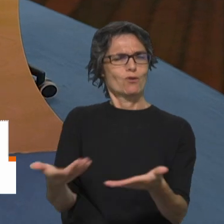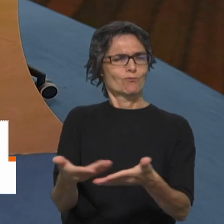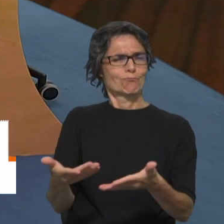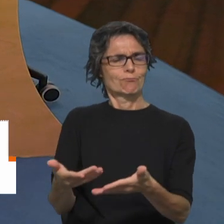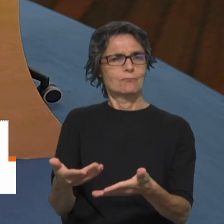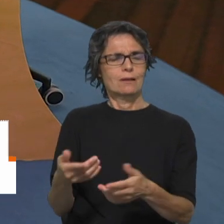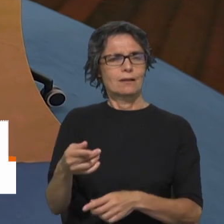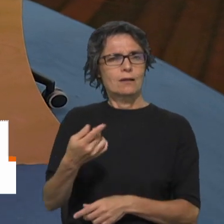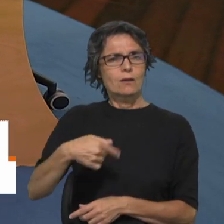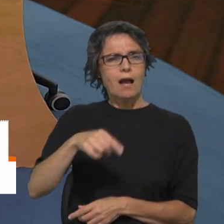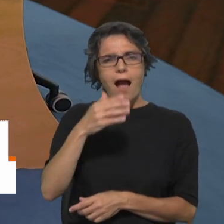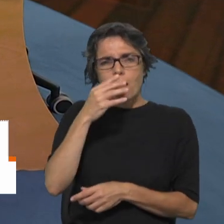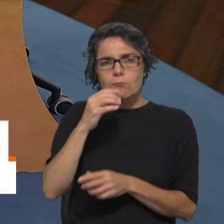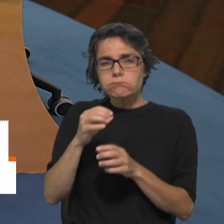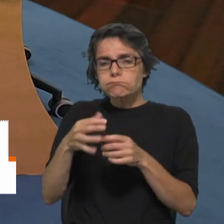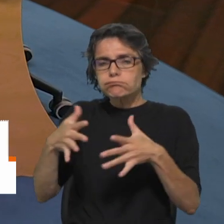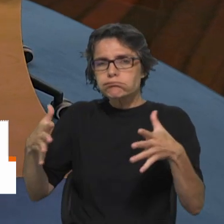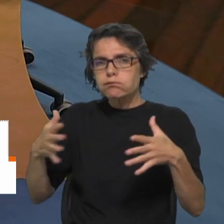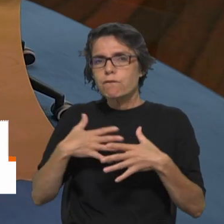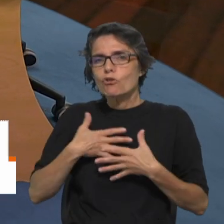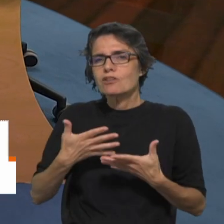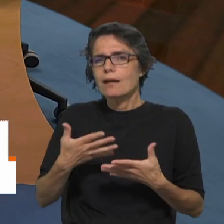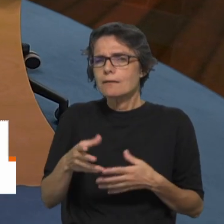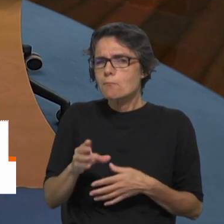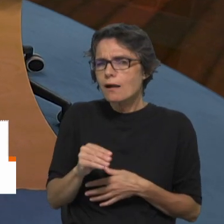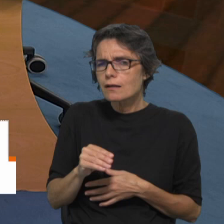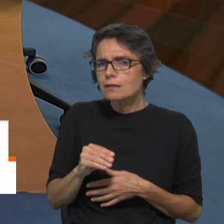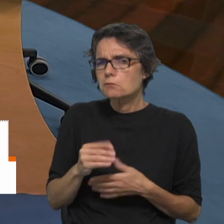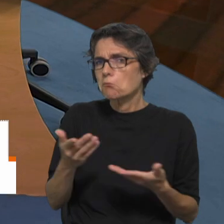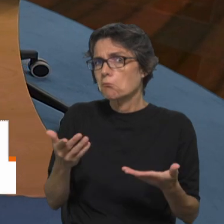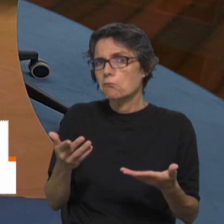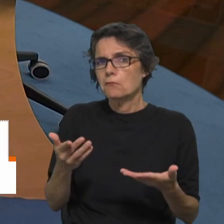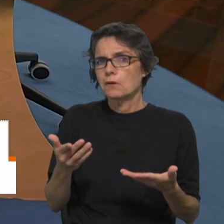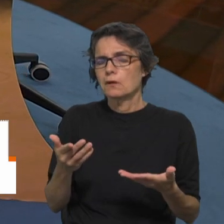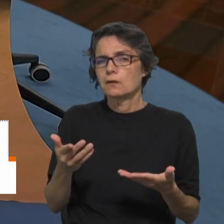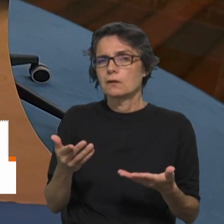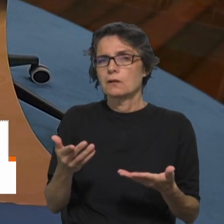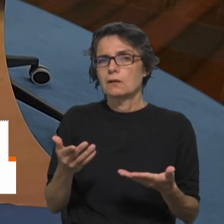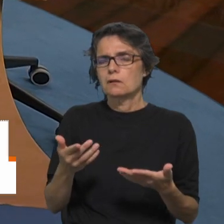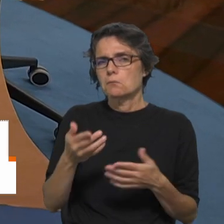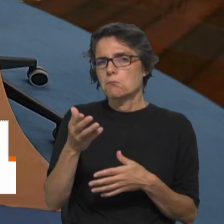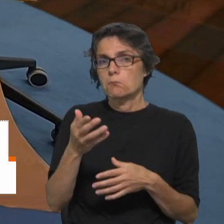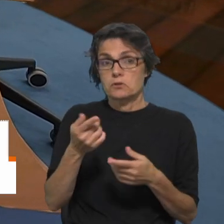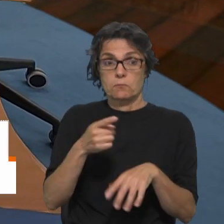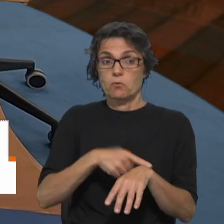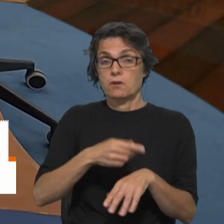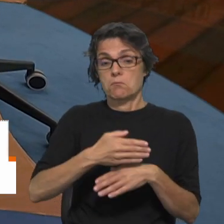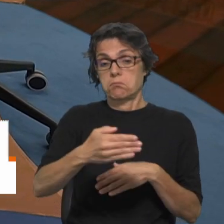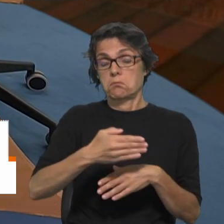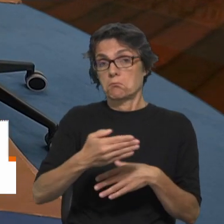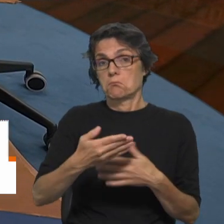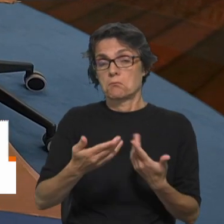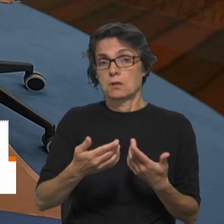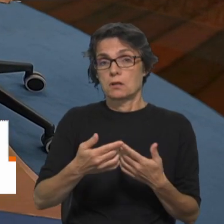Notamos um aumento da vontade daqueles que partem por experiências de média duração, de curta média